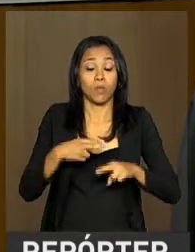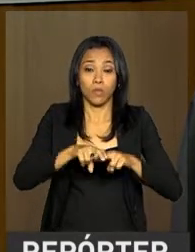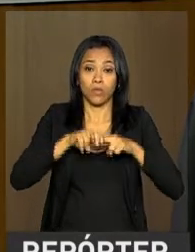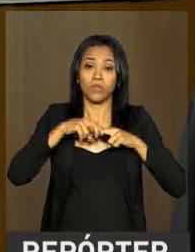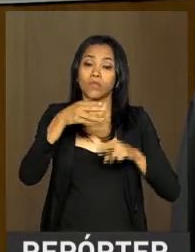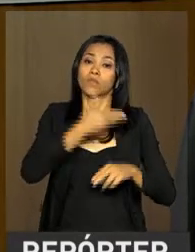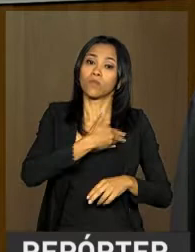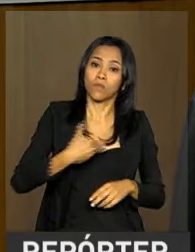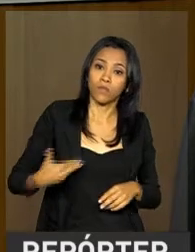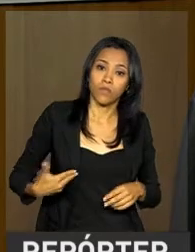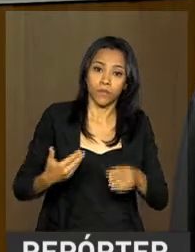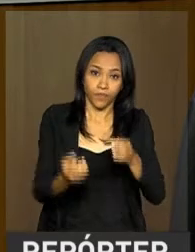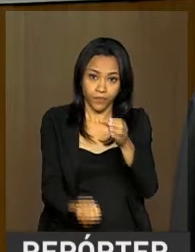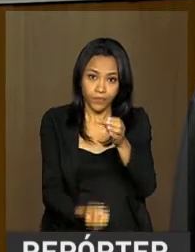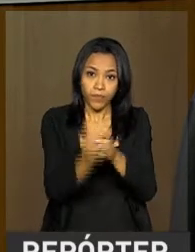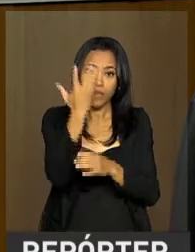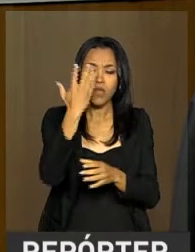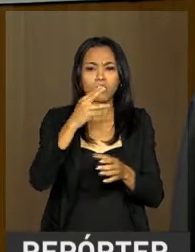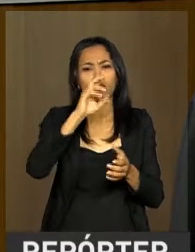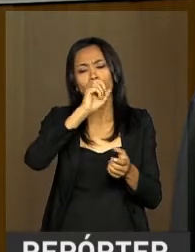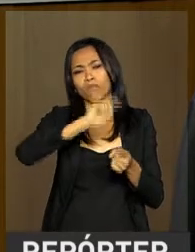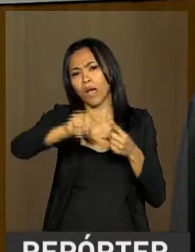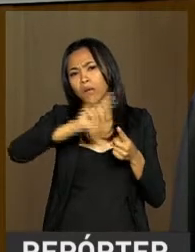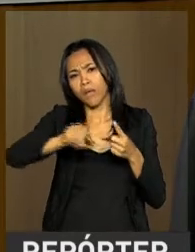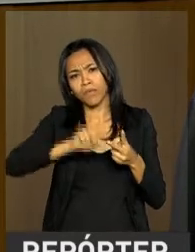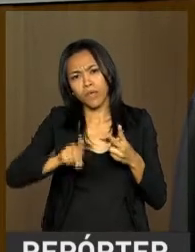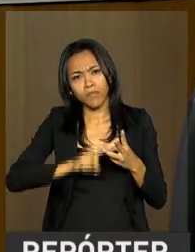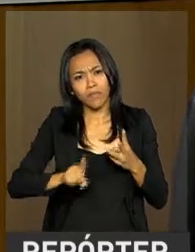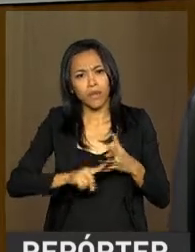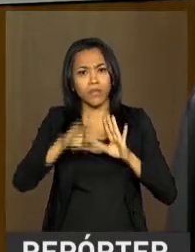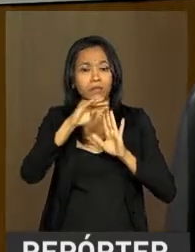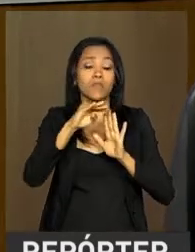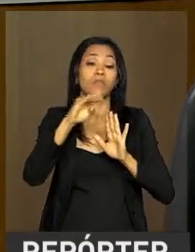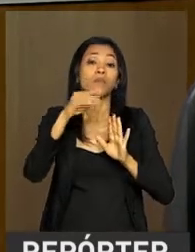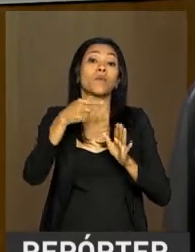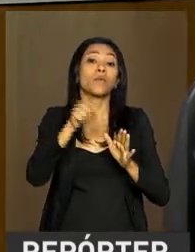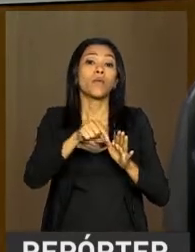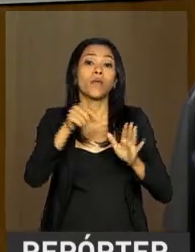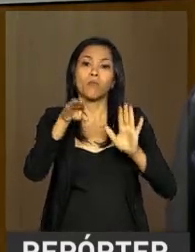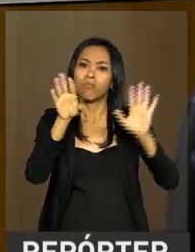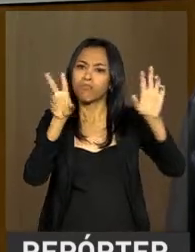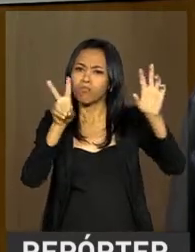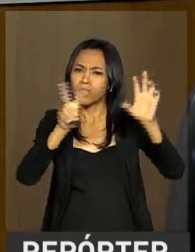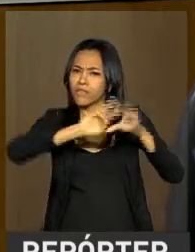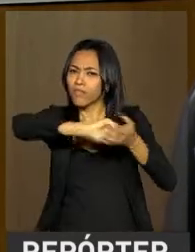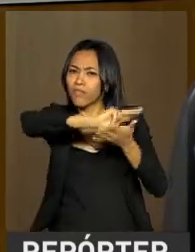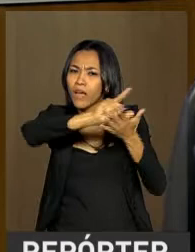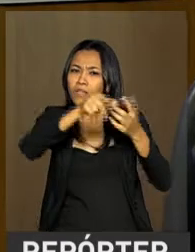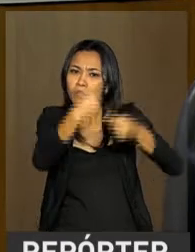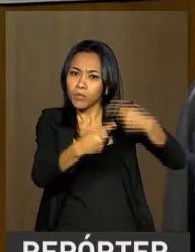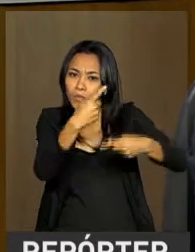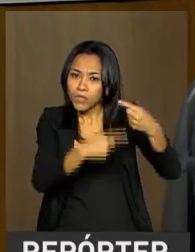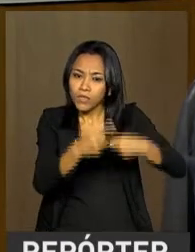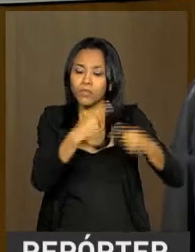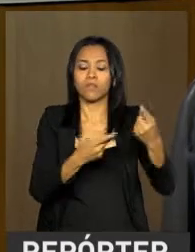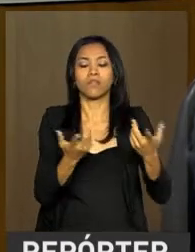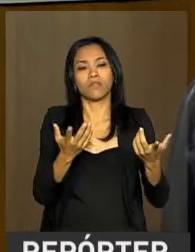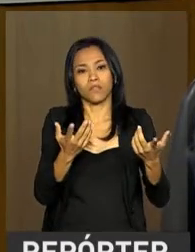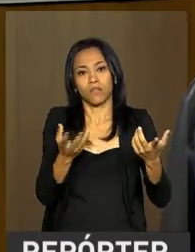lançou o pacote de ações chamado brasil uma jovem que reúne uma política de transversalidade